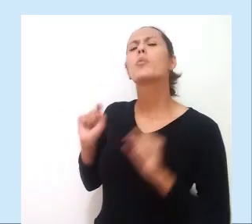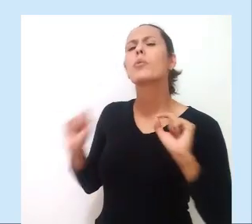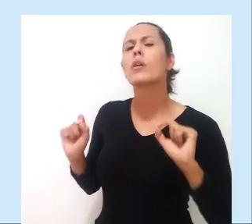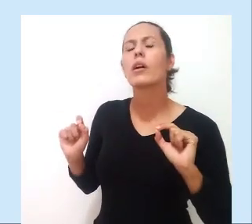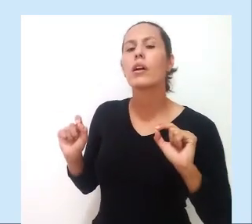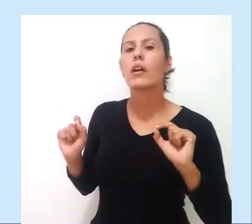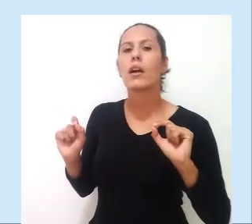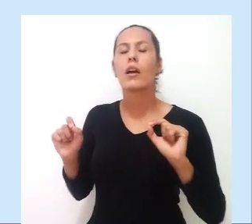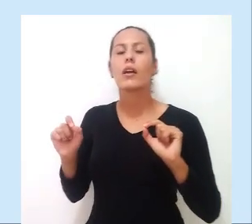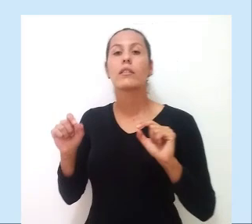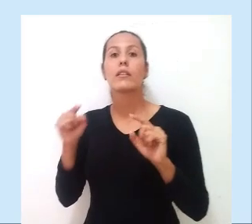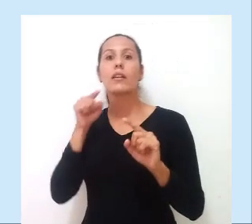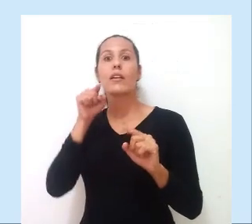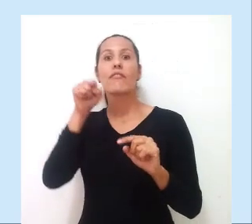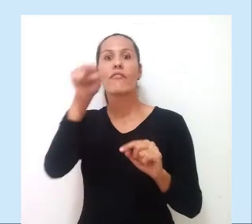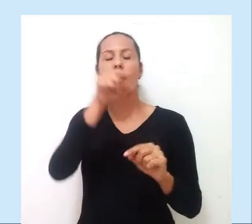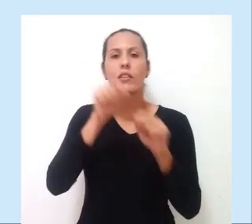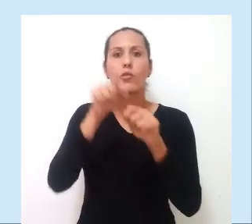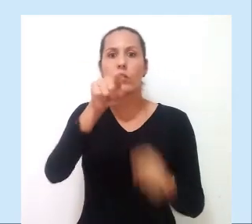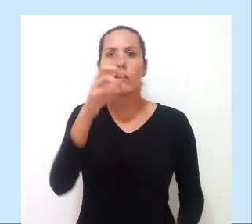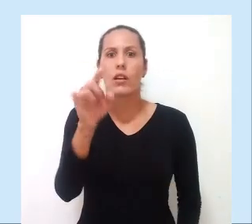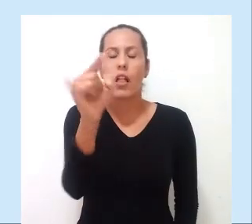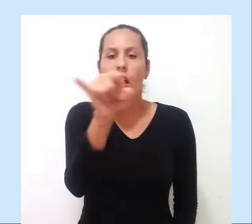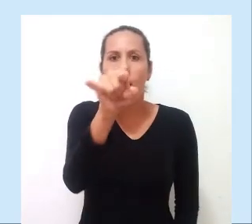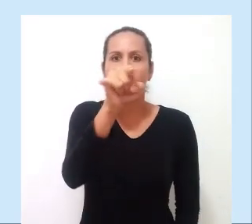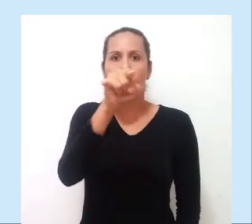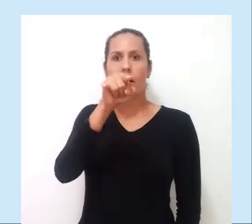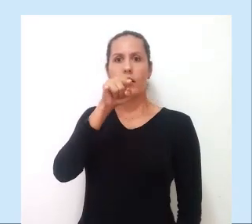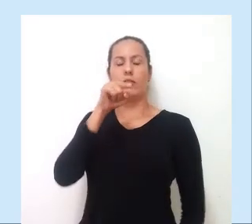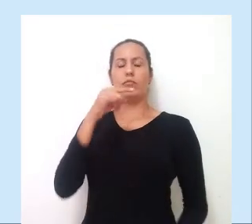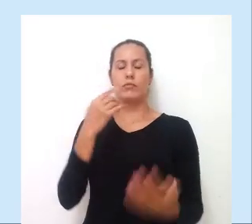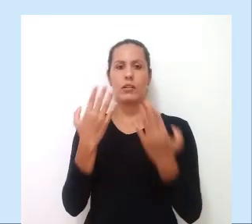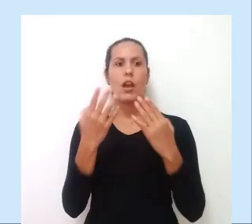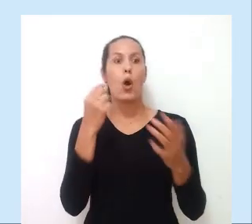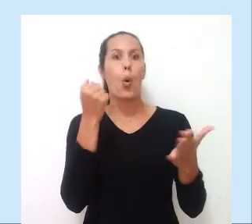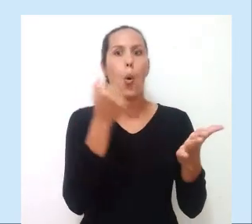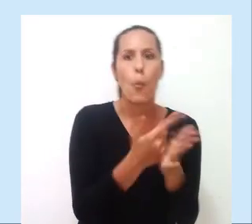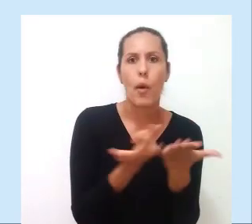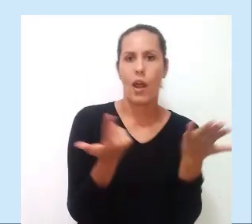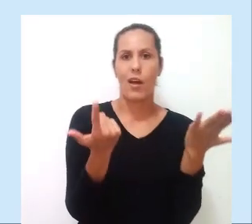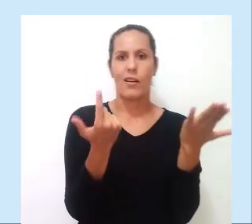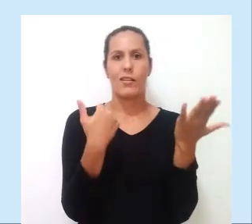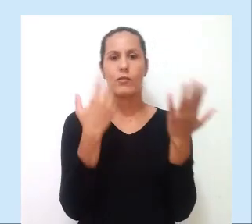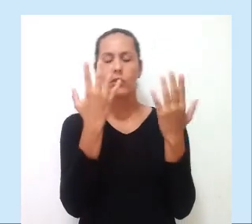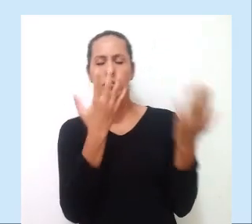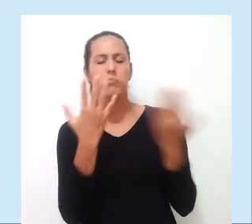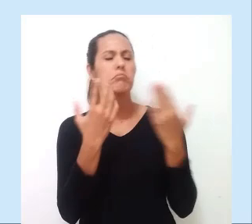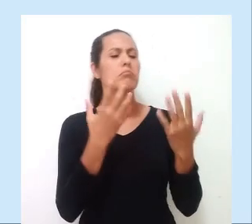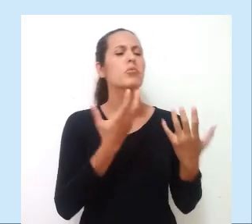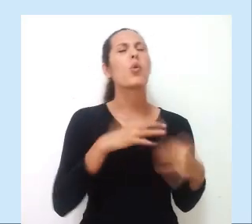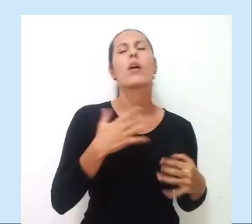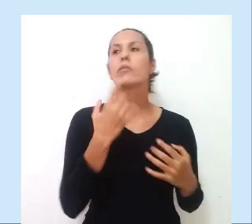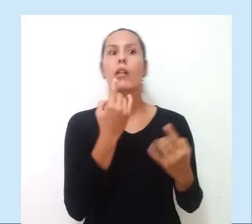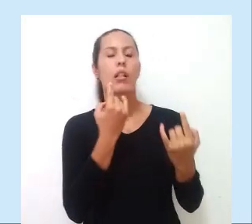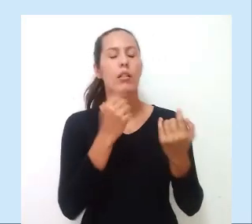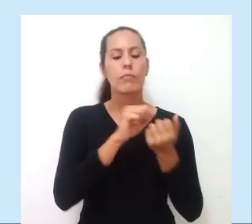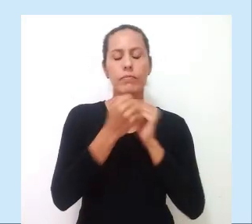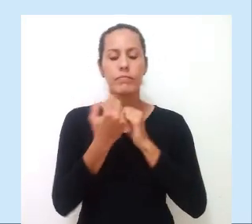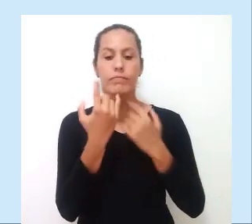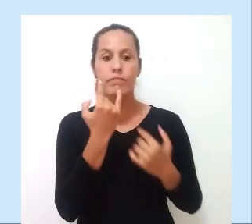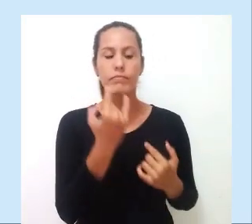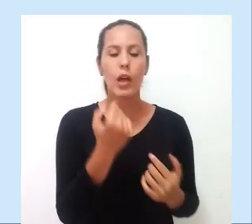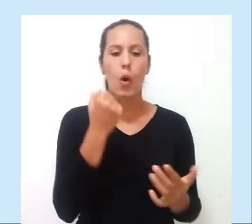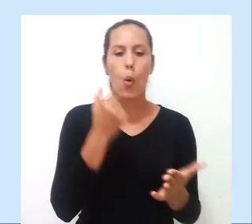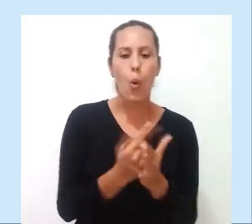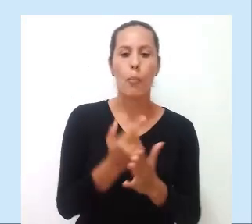De convencer a você a usar algo, a comprar algo, ir para algum lugar. Então, o